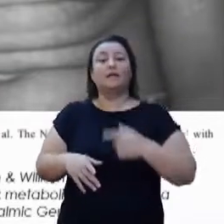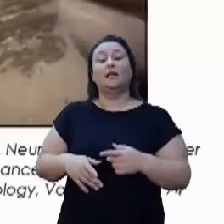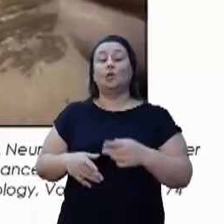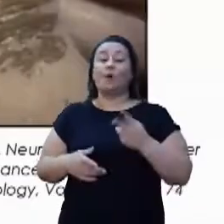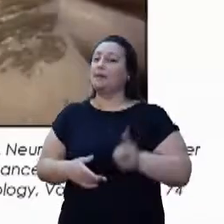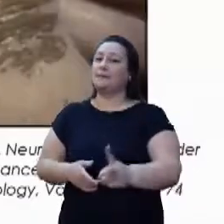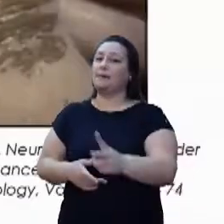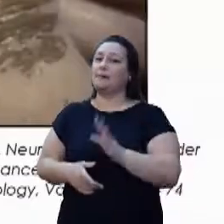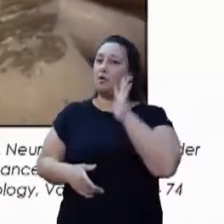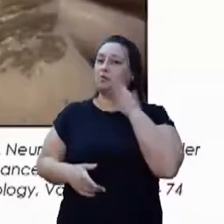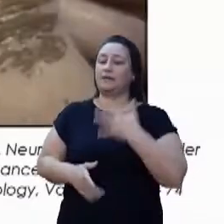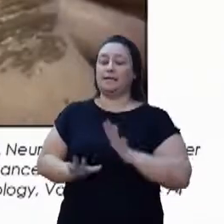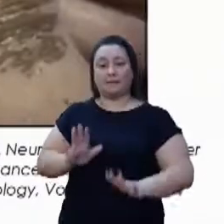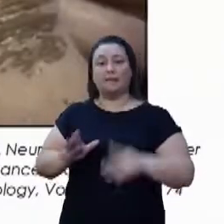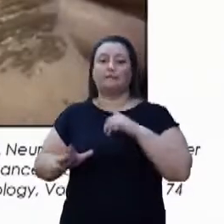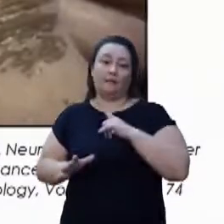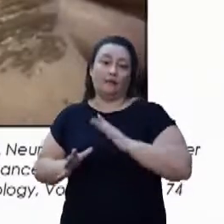assim.